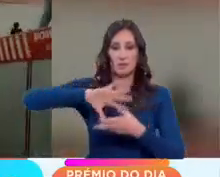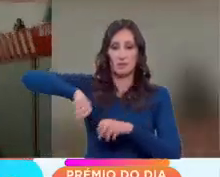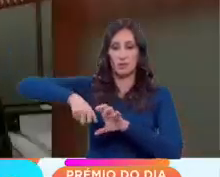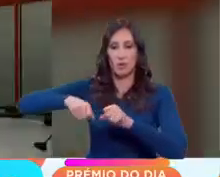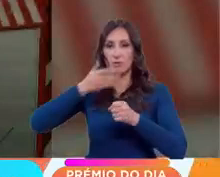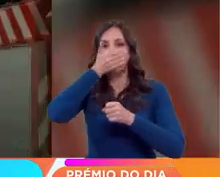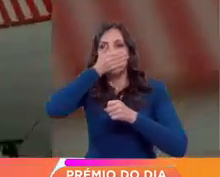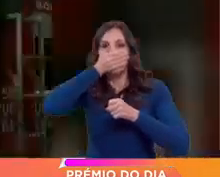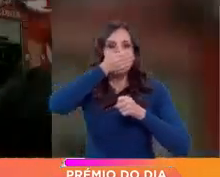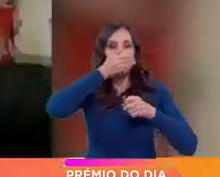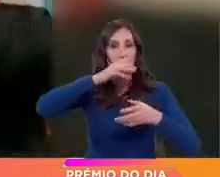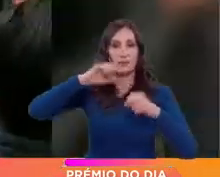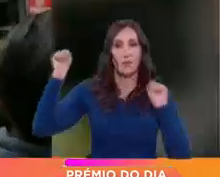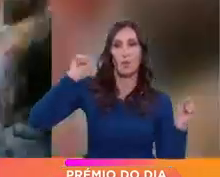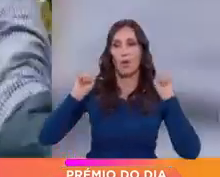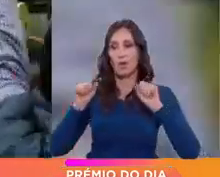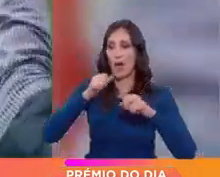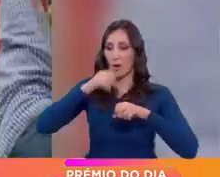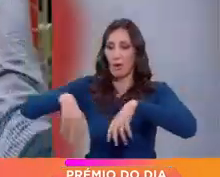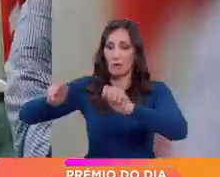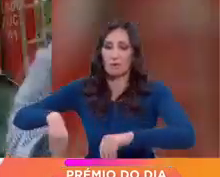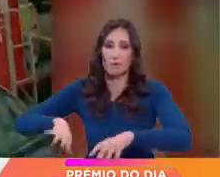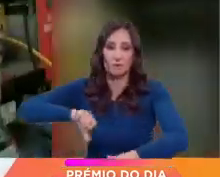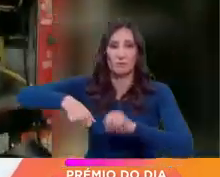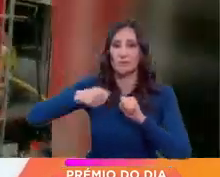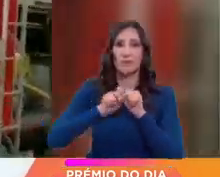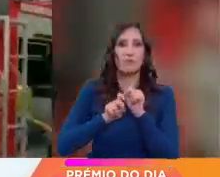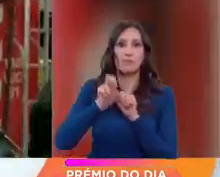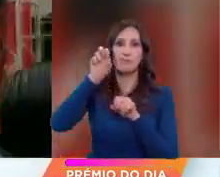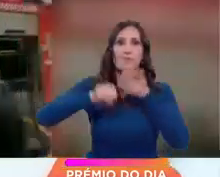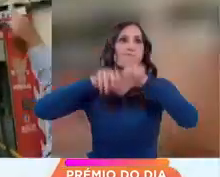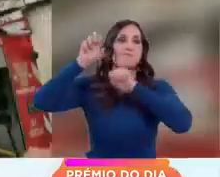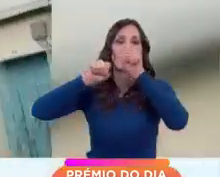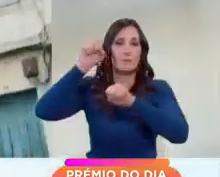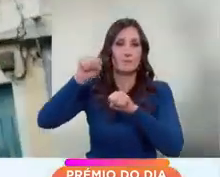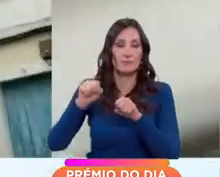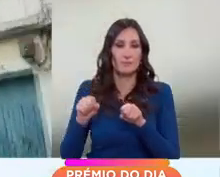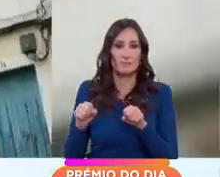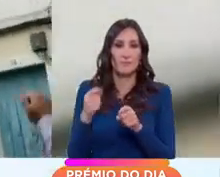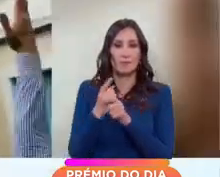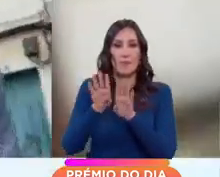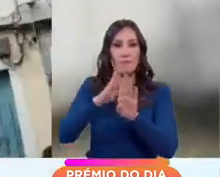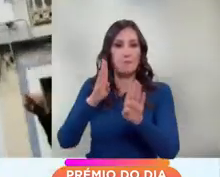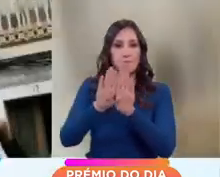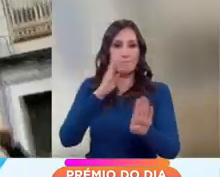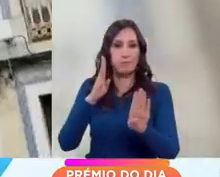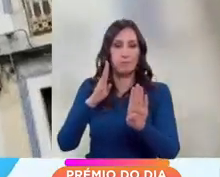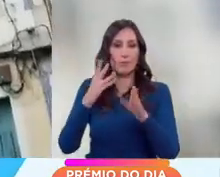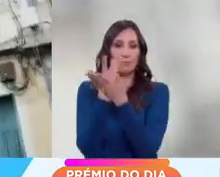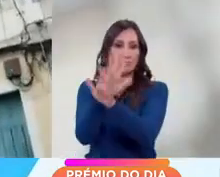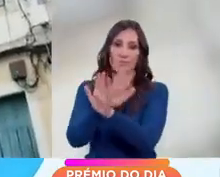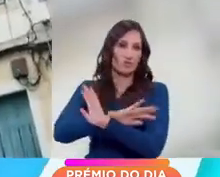cara. E o Luís arranjou a toalha e foi lá acima, só que não conseguiu subir porque a porta já estava em